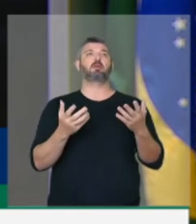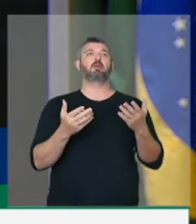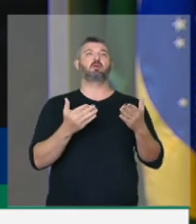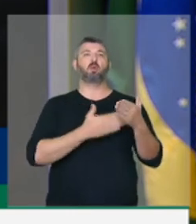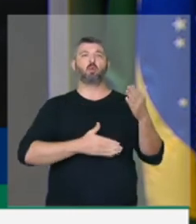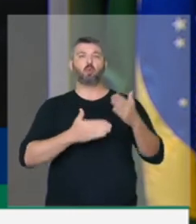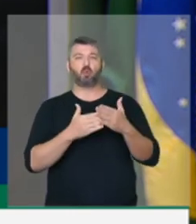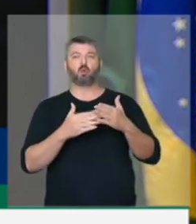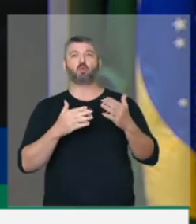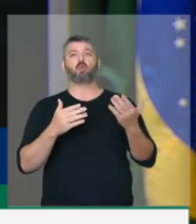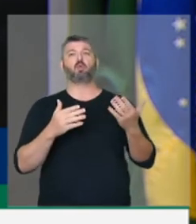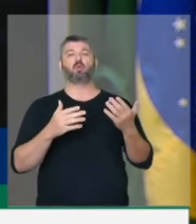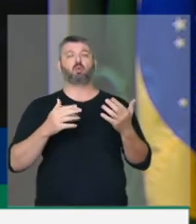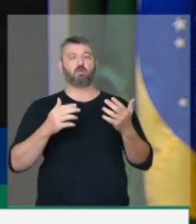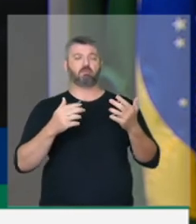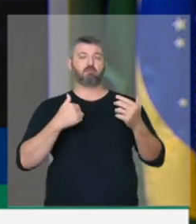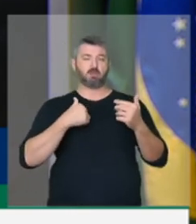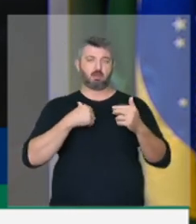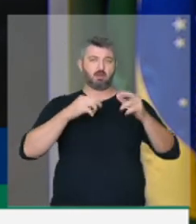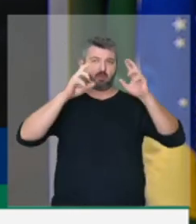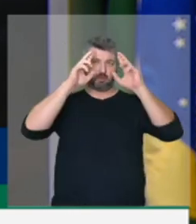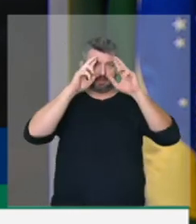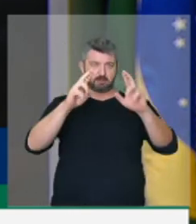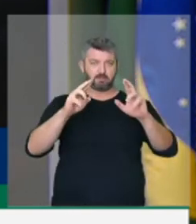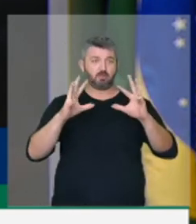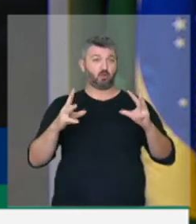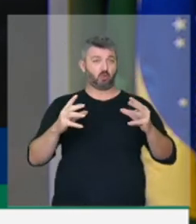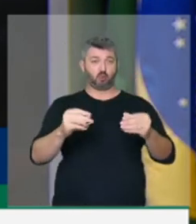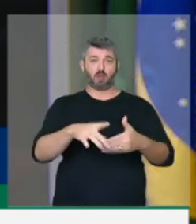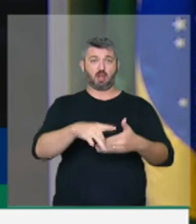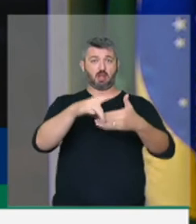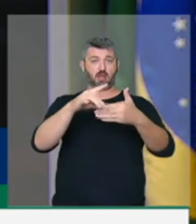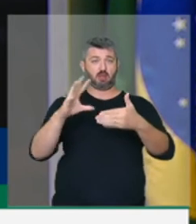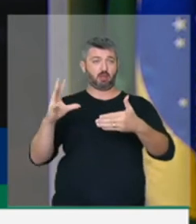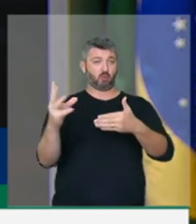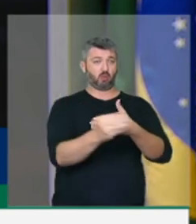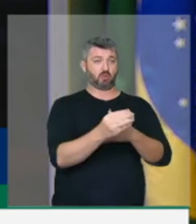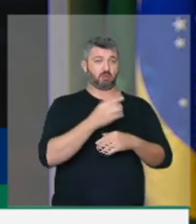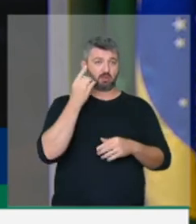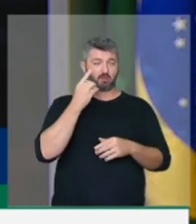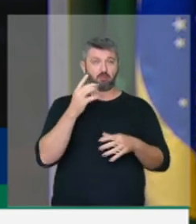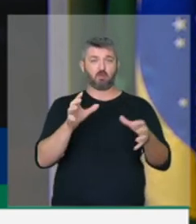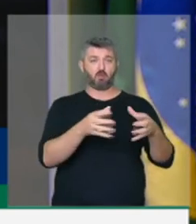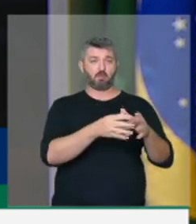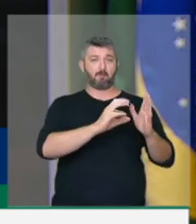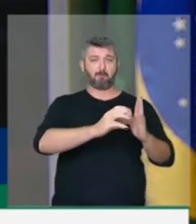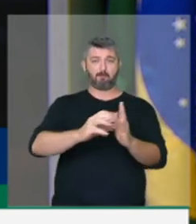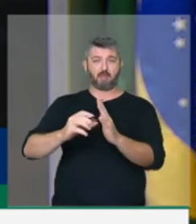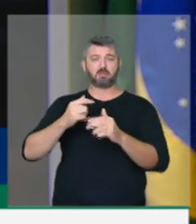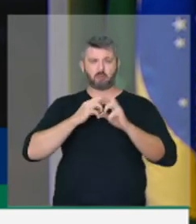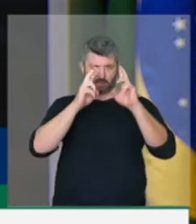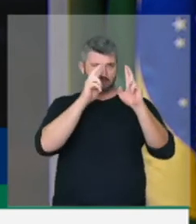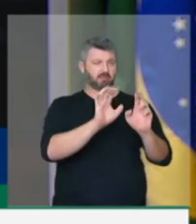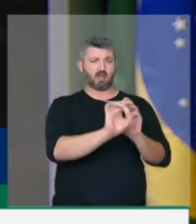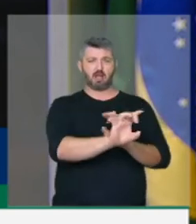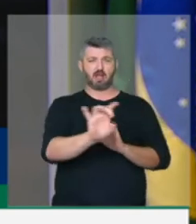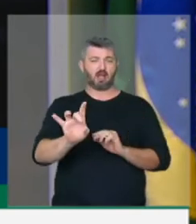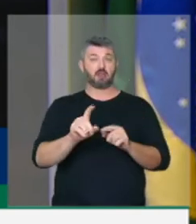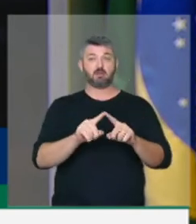de toda consideração e de todo o respeito que tenho por todos os líderes e por todas as bancadas aqui na Câmara,